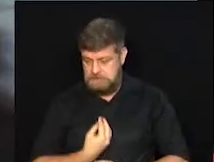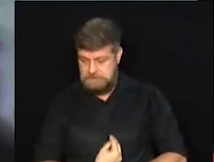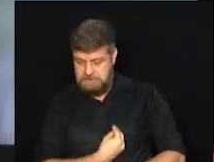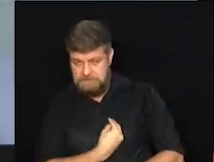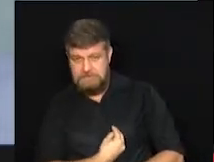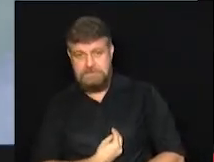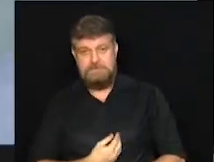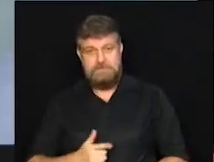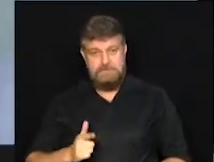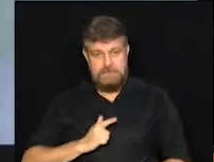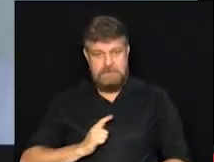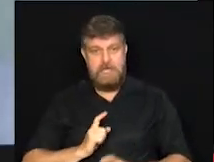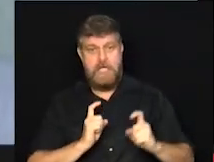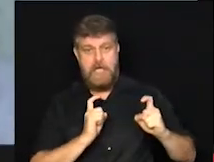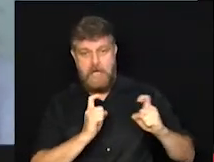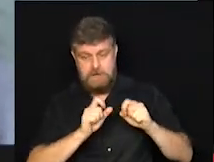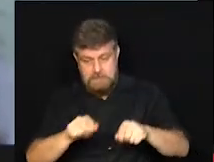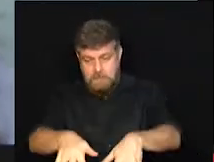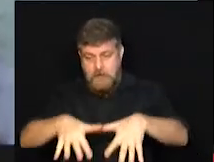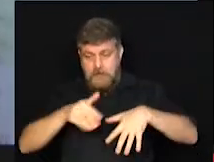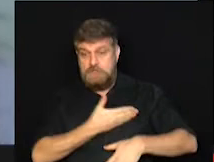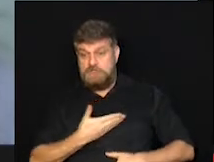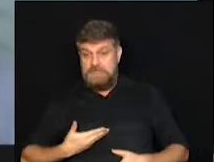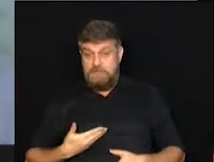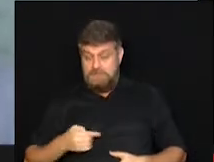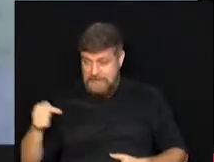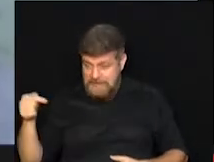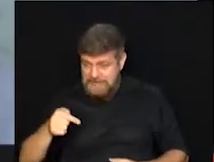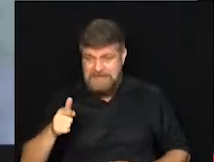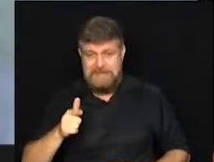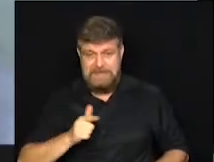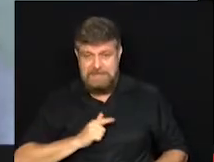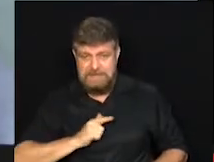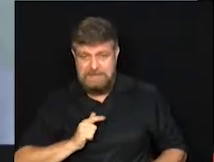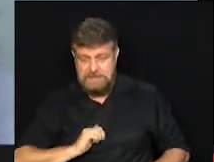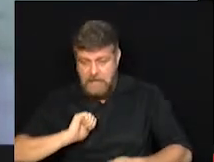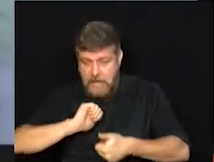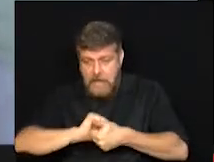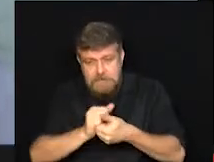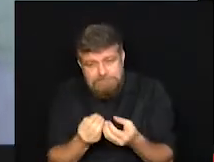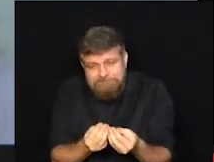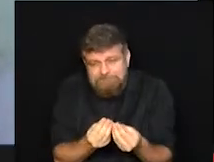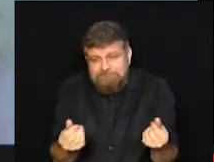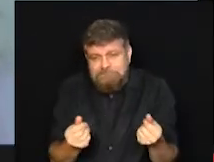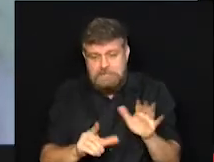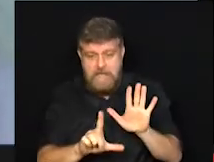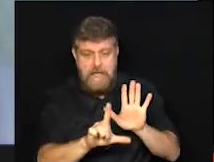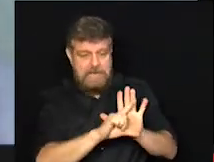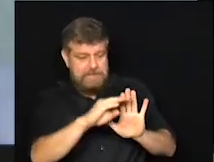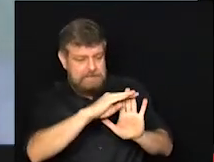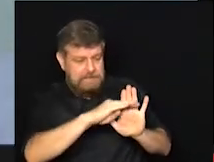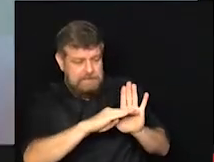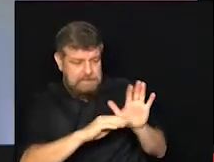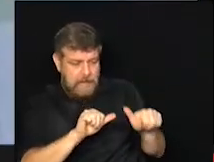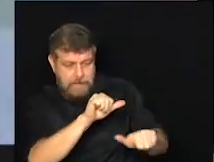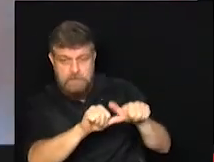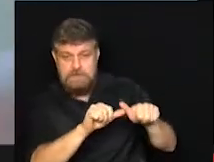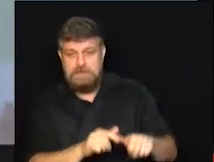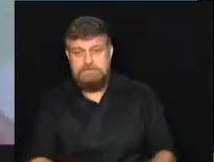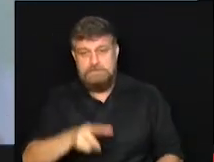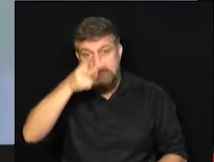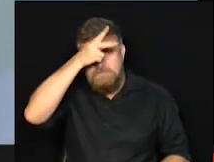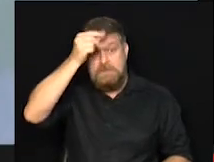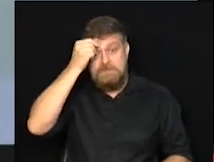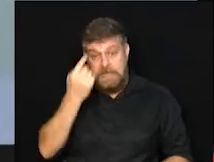Legislativo, que convocou essa audiência pública, que é o detentor dessa qualidade de modificar, de alterar as leis, o Executivo, que